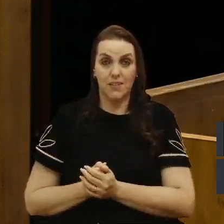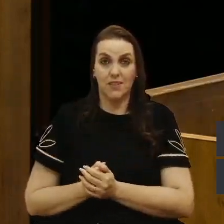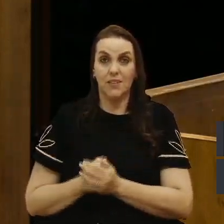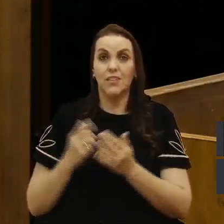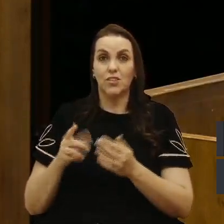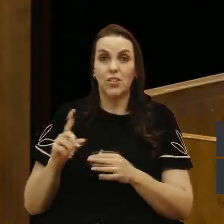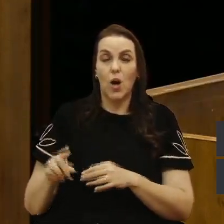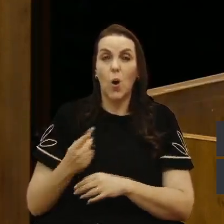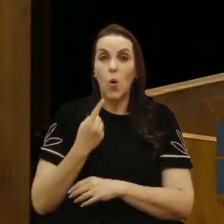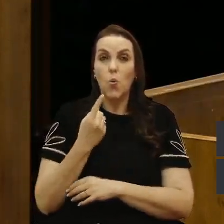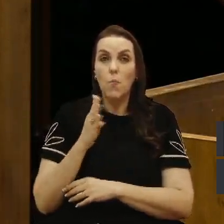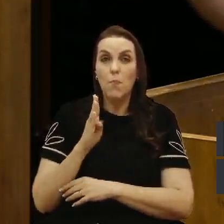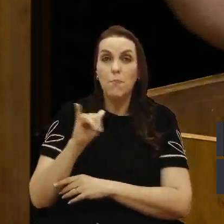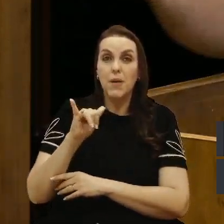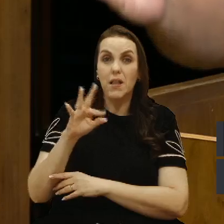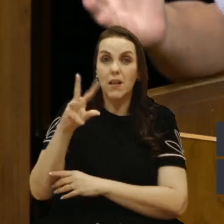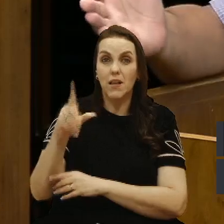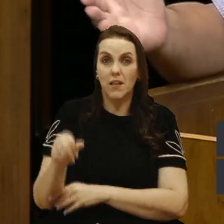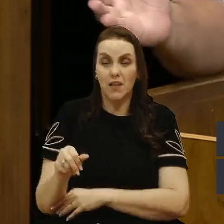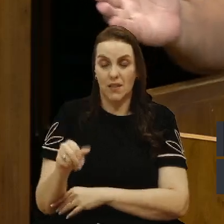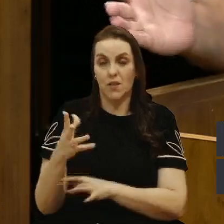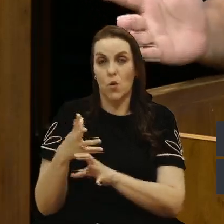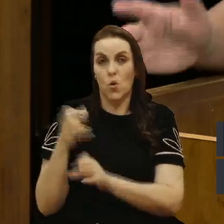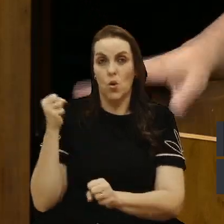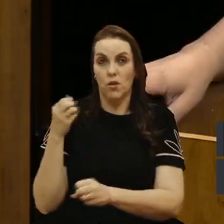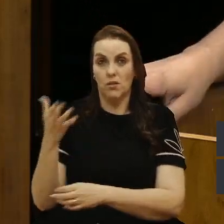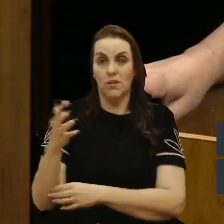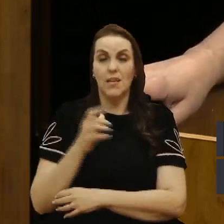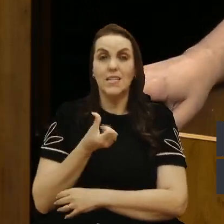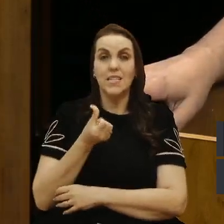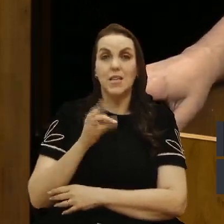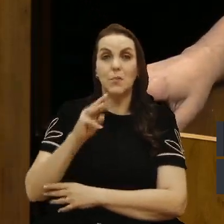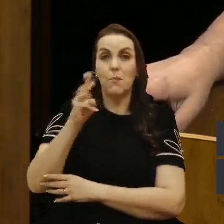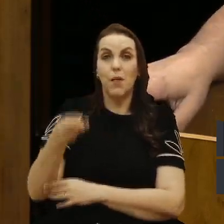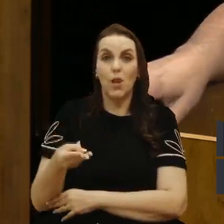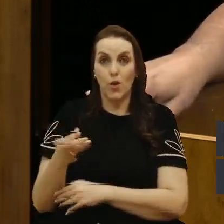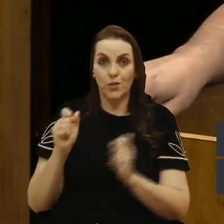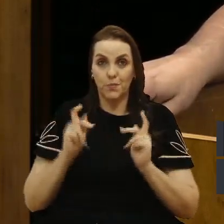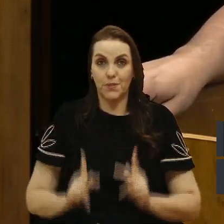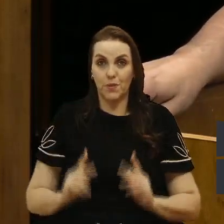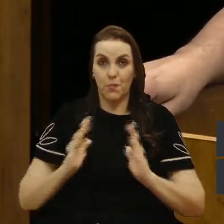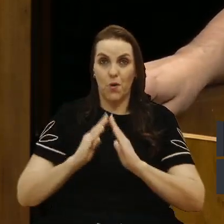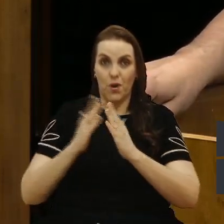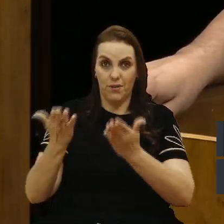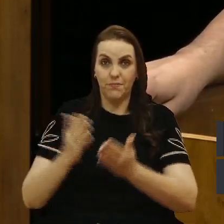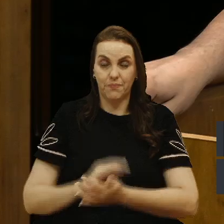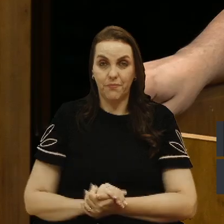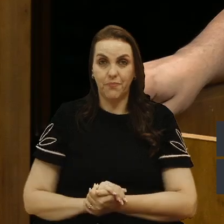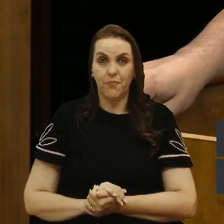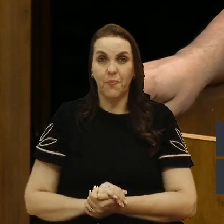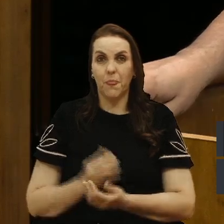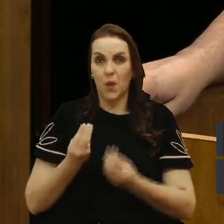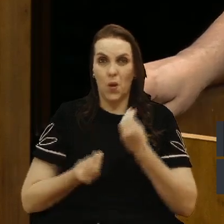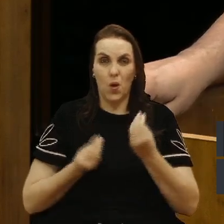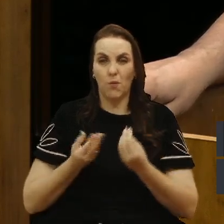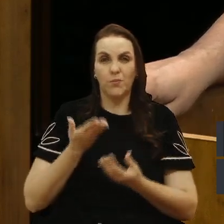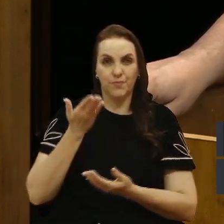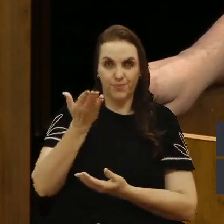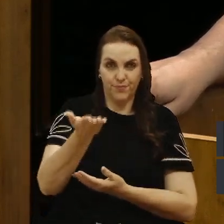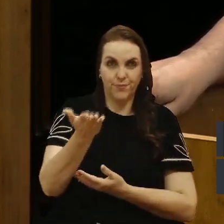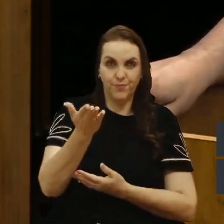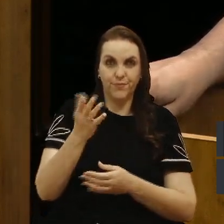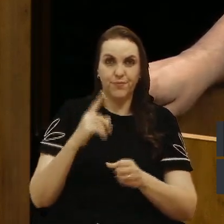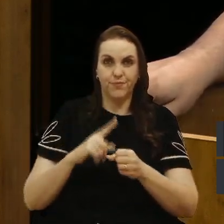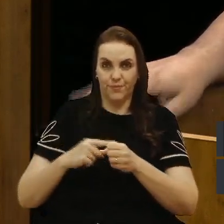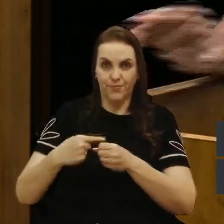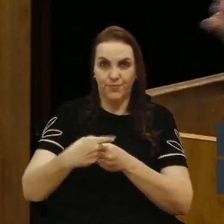um bi de receita para essa cidade de 6 milhões de pessoas, mas que, como o município,